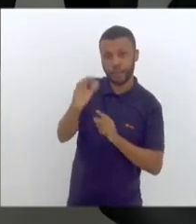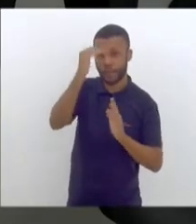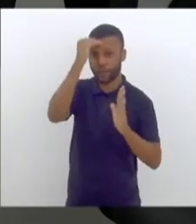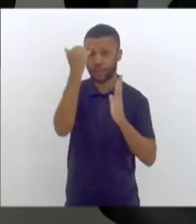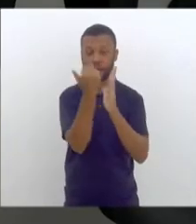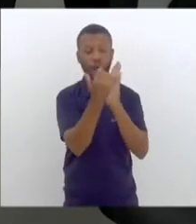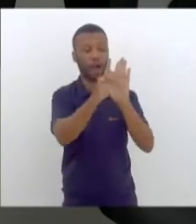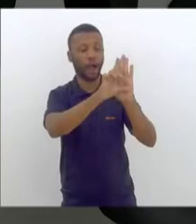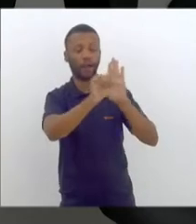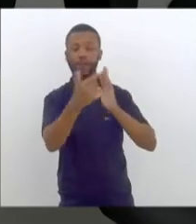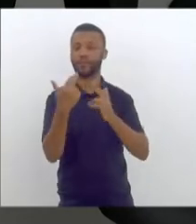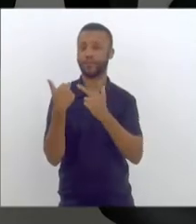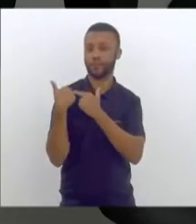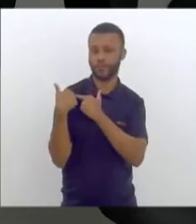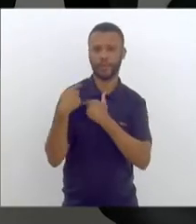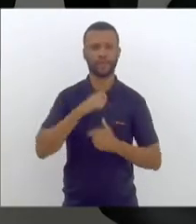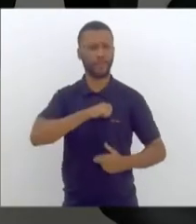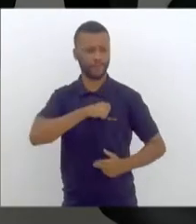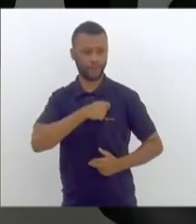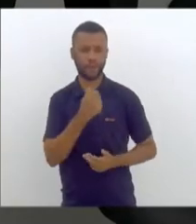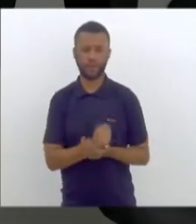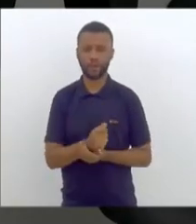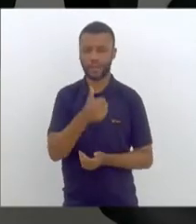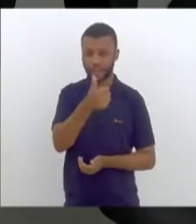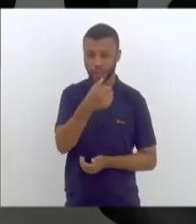lei de responsabilidade fiscal de 161,47%